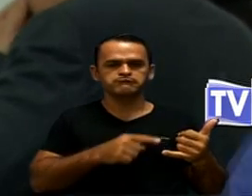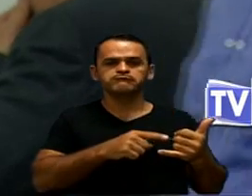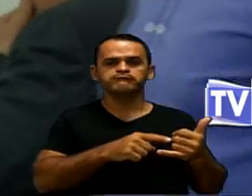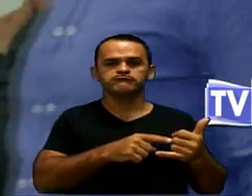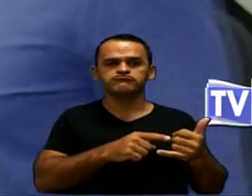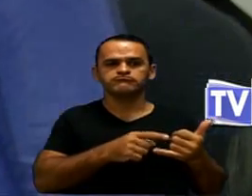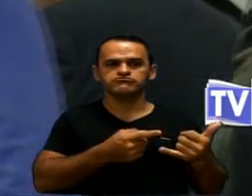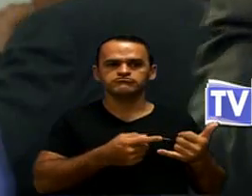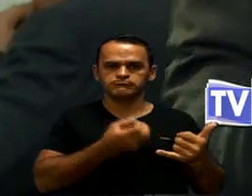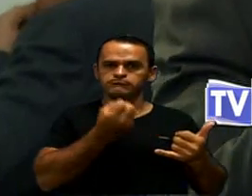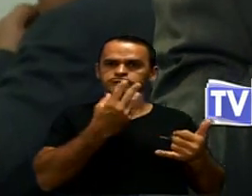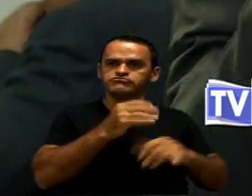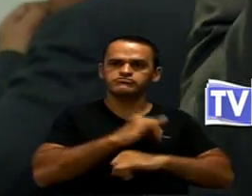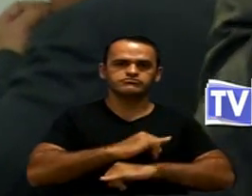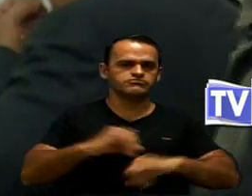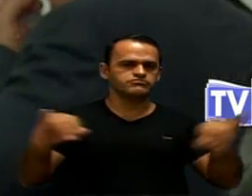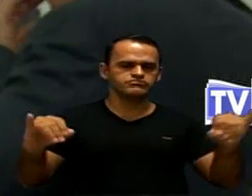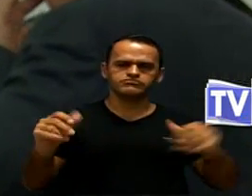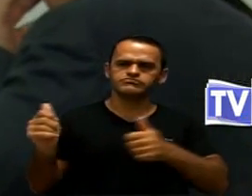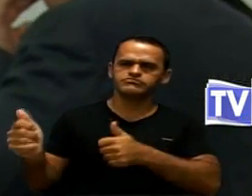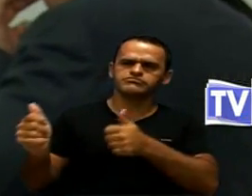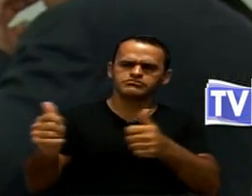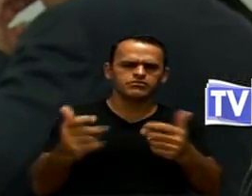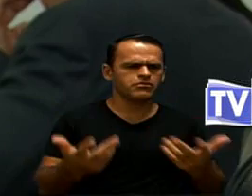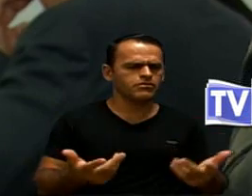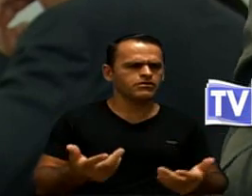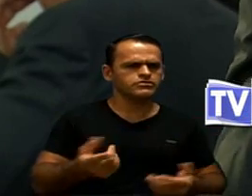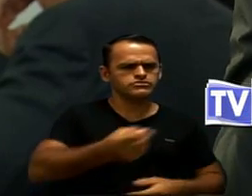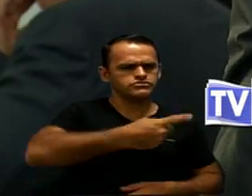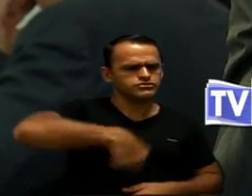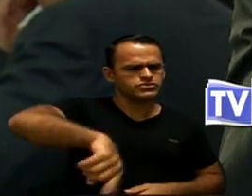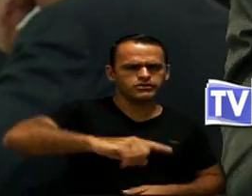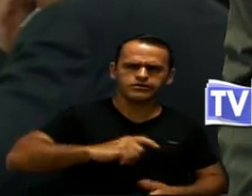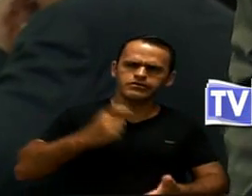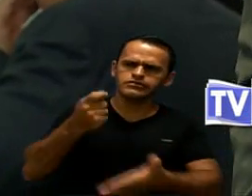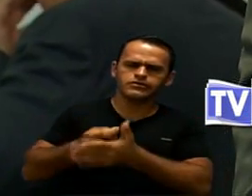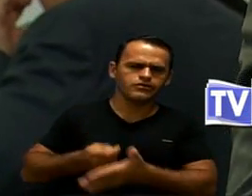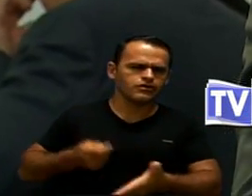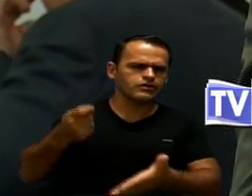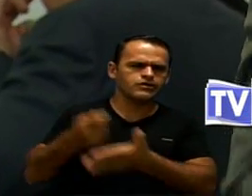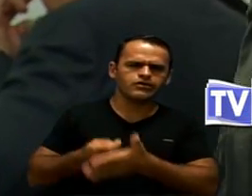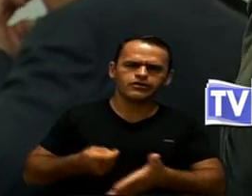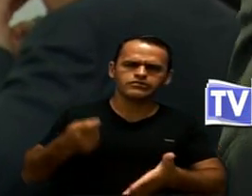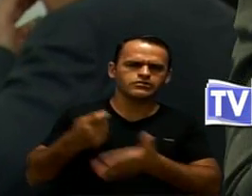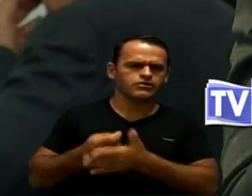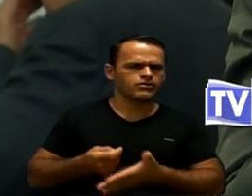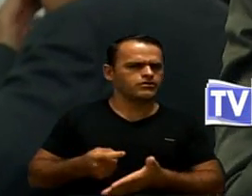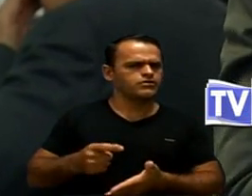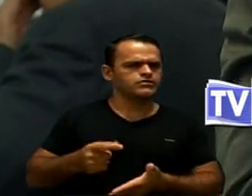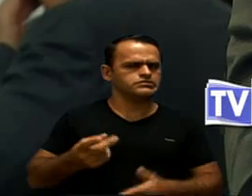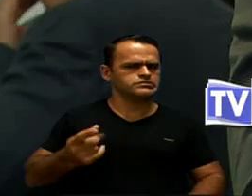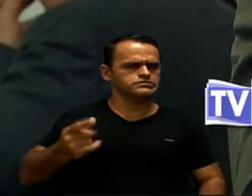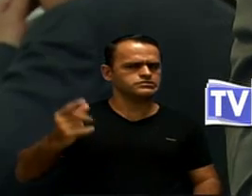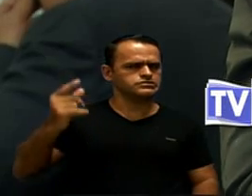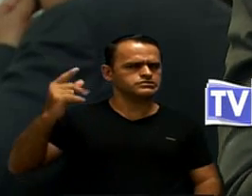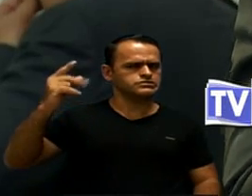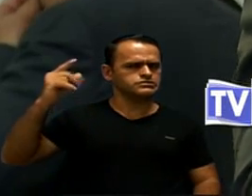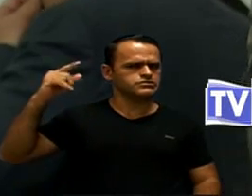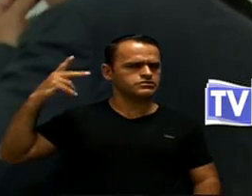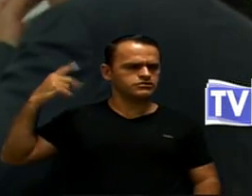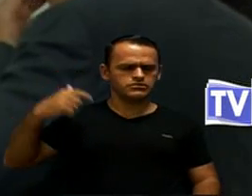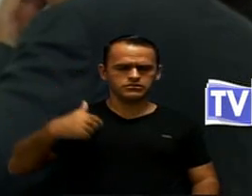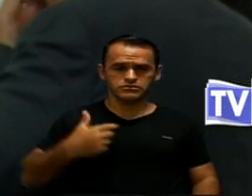Mas é interessante porque a gente vem cobrando esse tipo de assunto já há algum tempo. E é